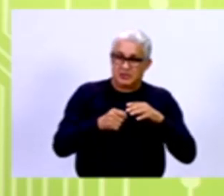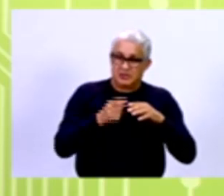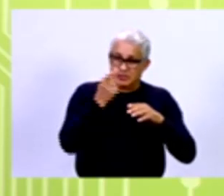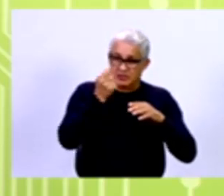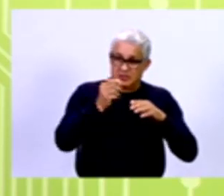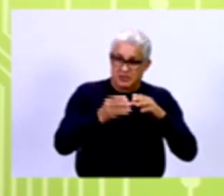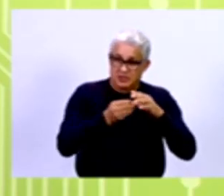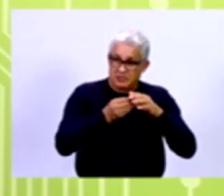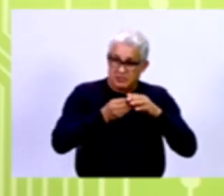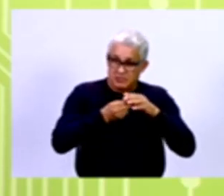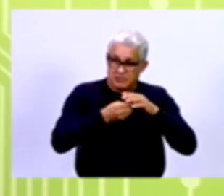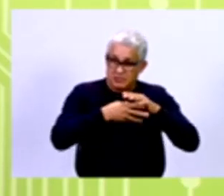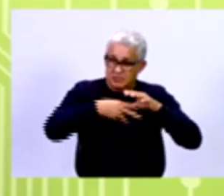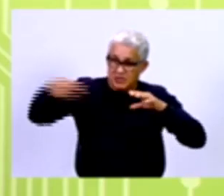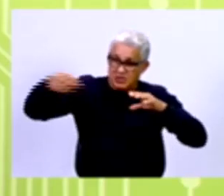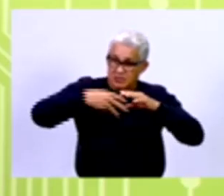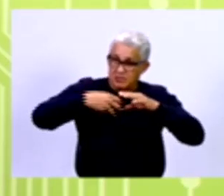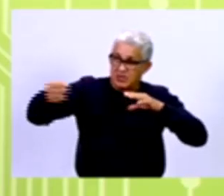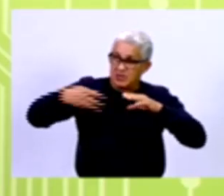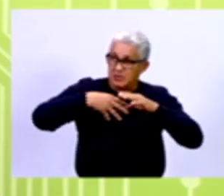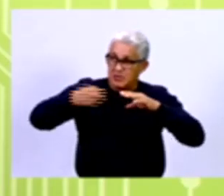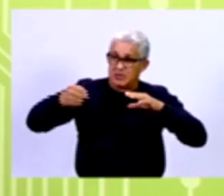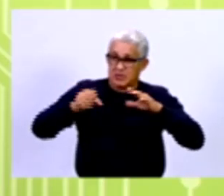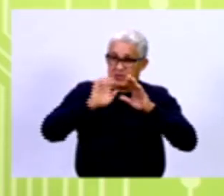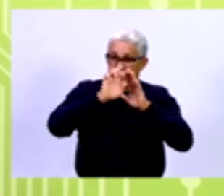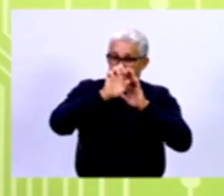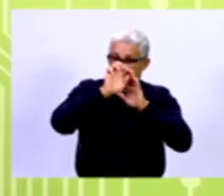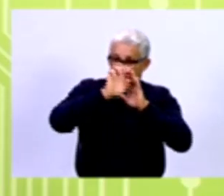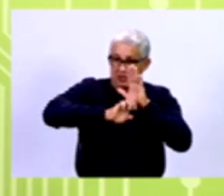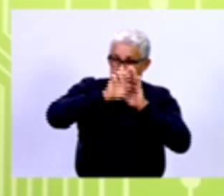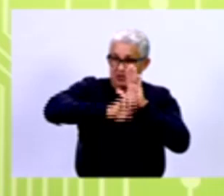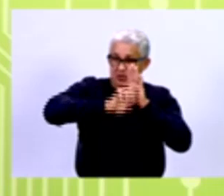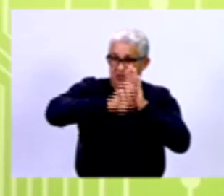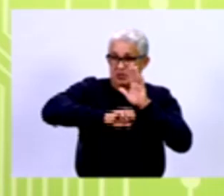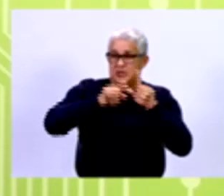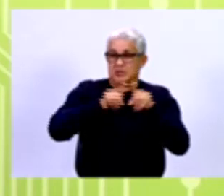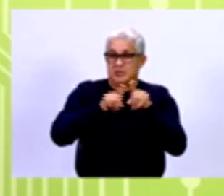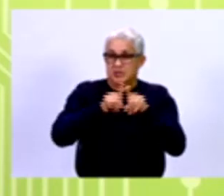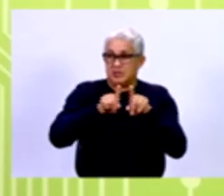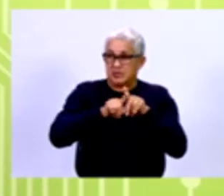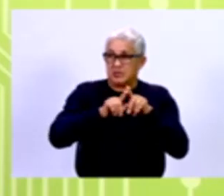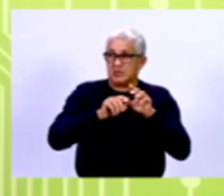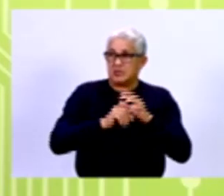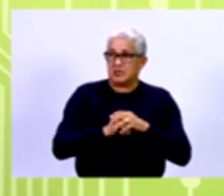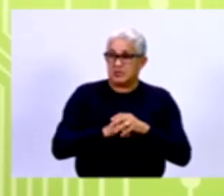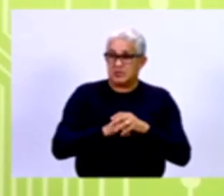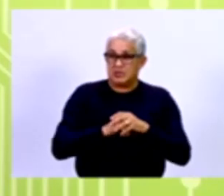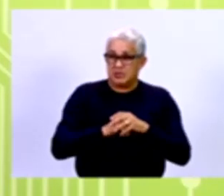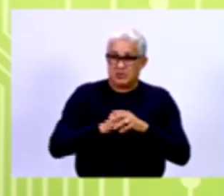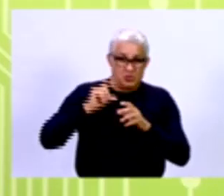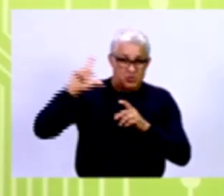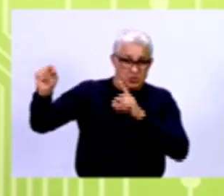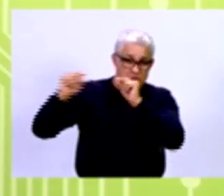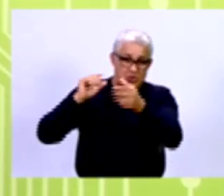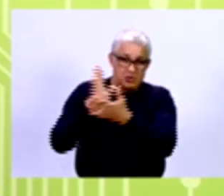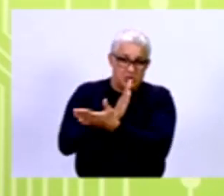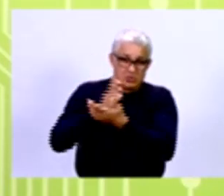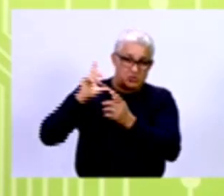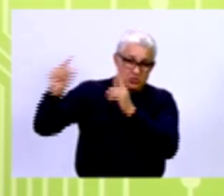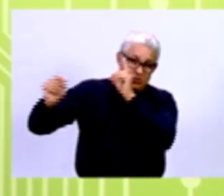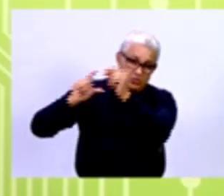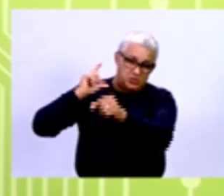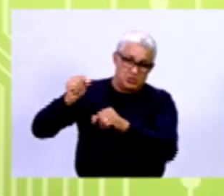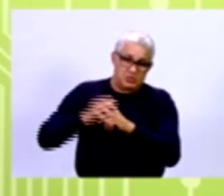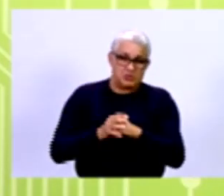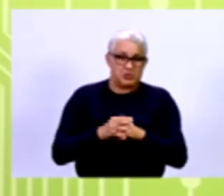estatuto. Então, eles foram obrigados, nem é questão de mercado, é estatutário. Eles foram embora. Então, a sua pergunta